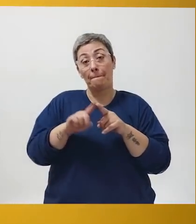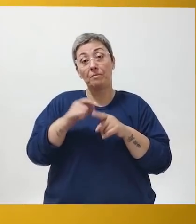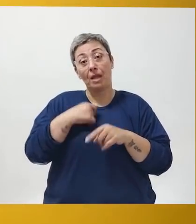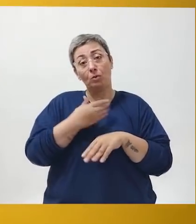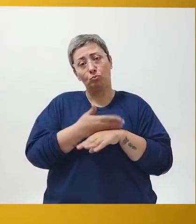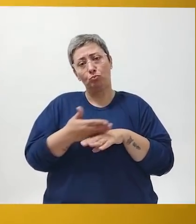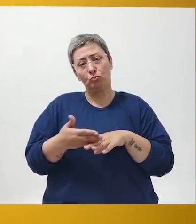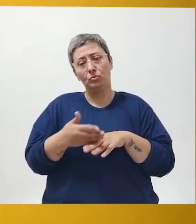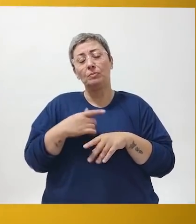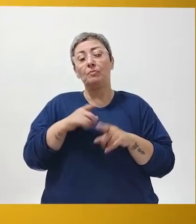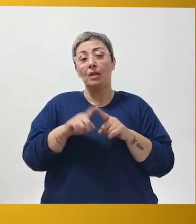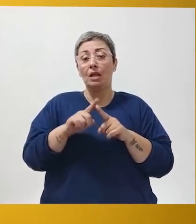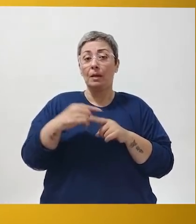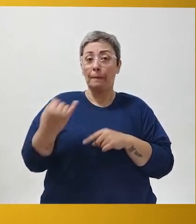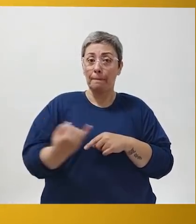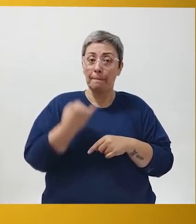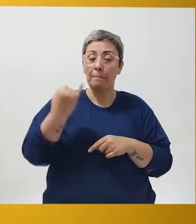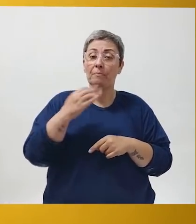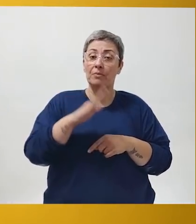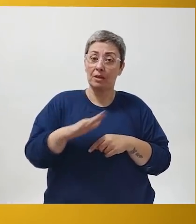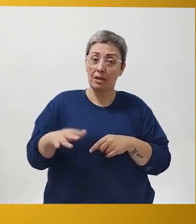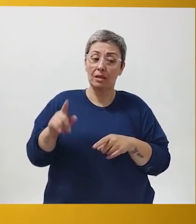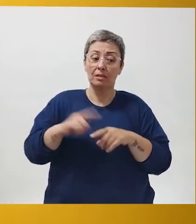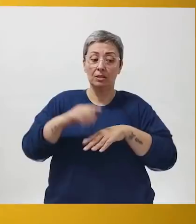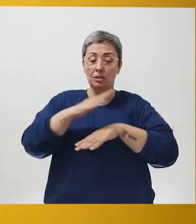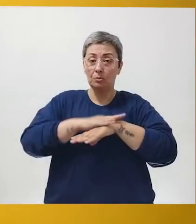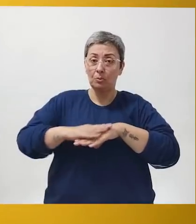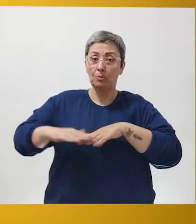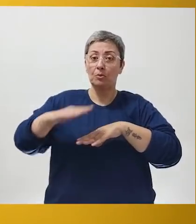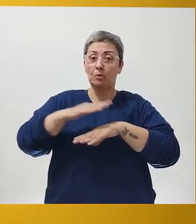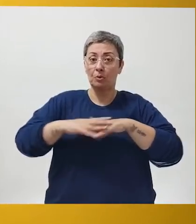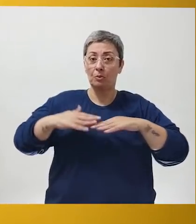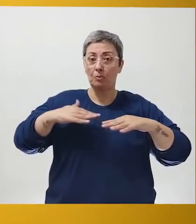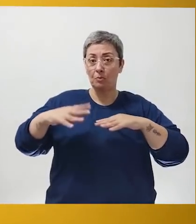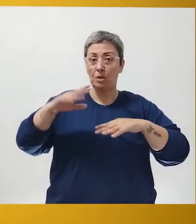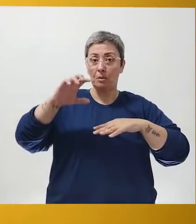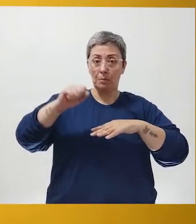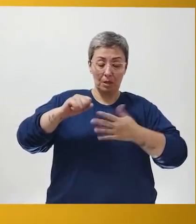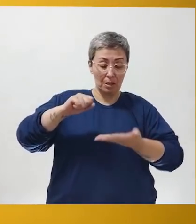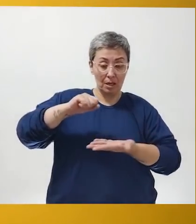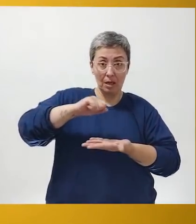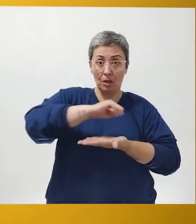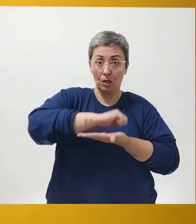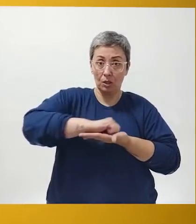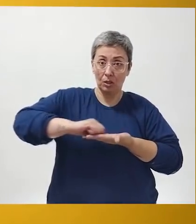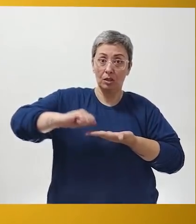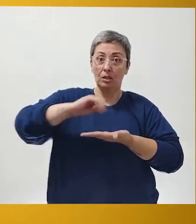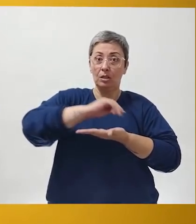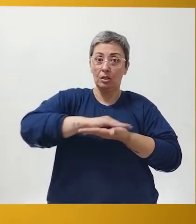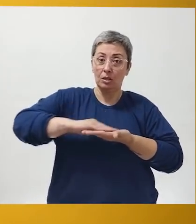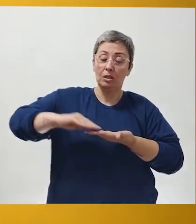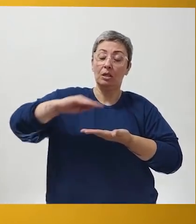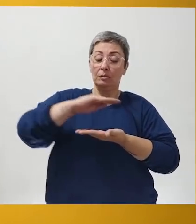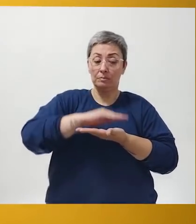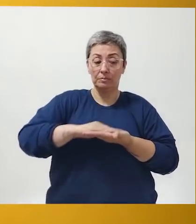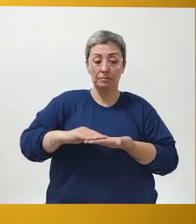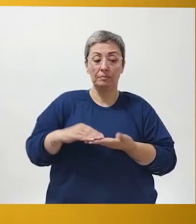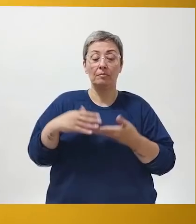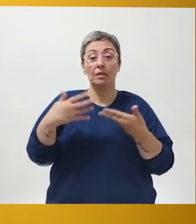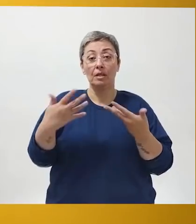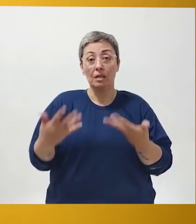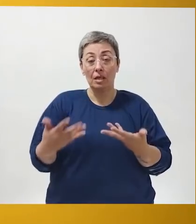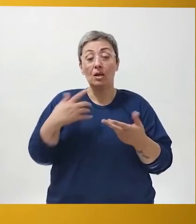para você um vídeo, né, promovendo essa interação com o Augusto e onde ele possa irrigar essa